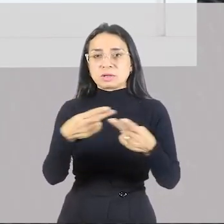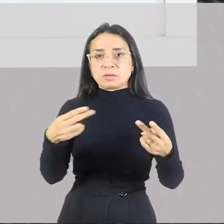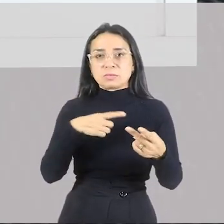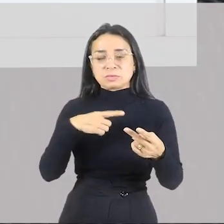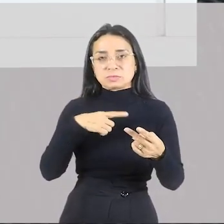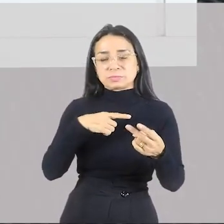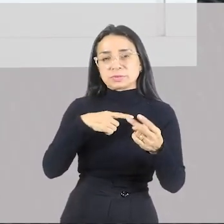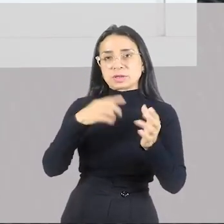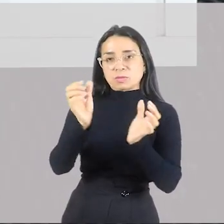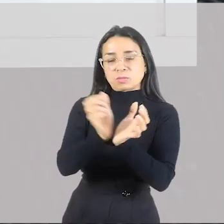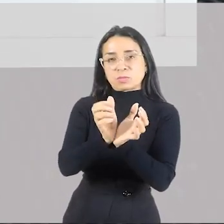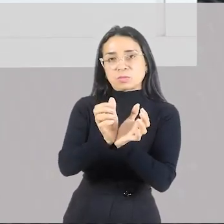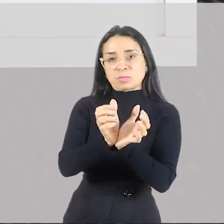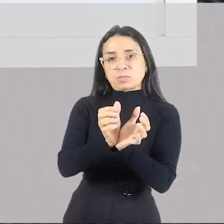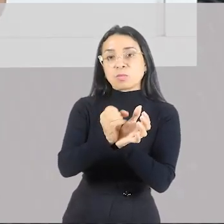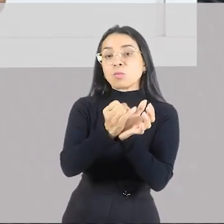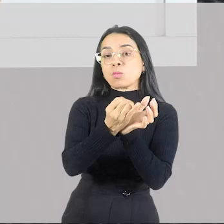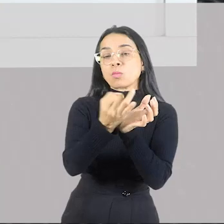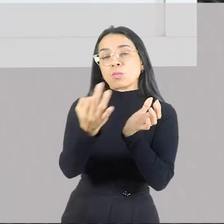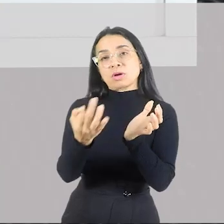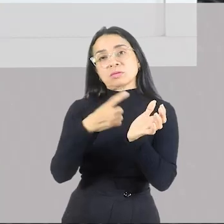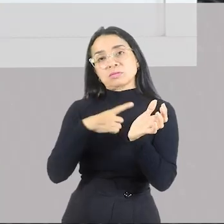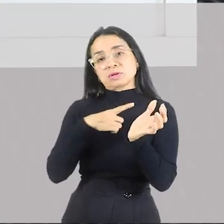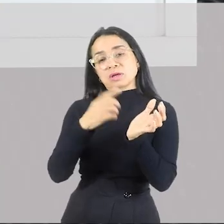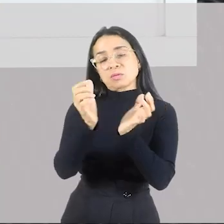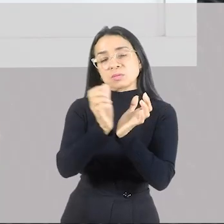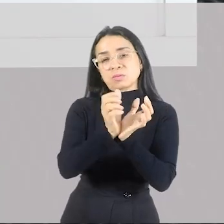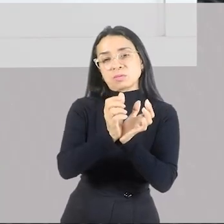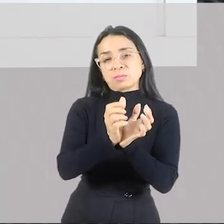meu grupo. A gente fala combinação de N tomado